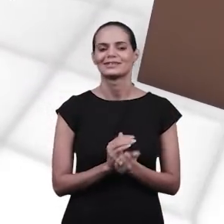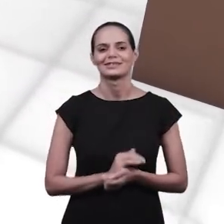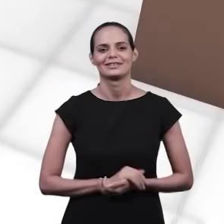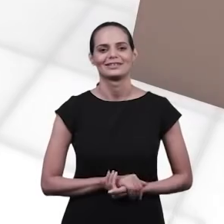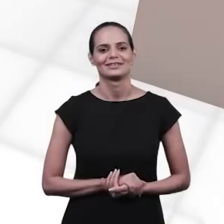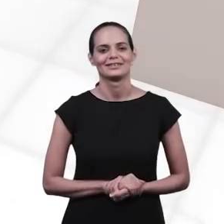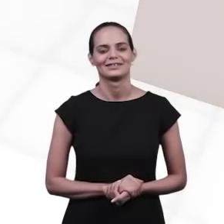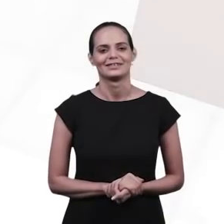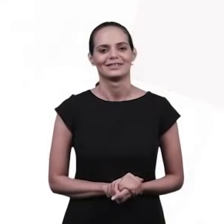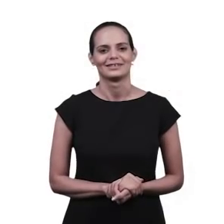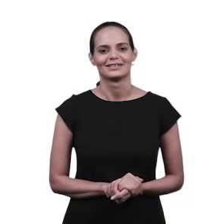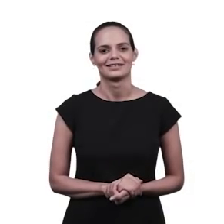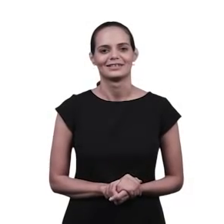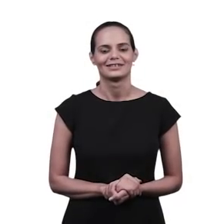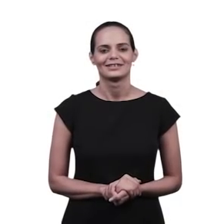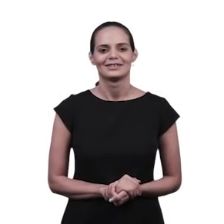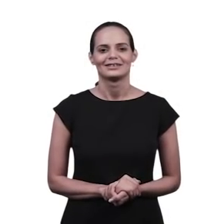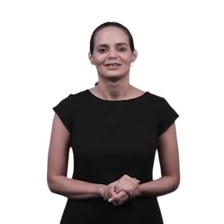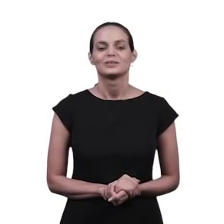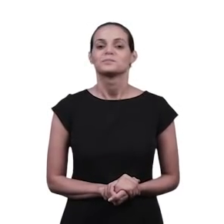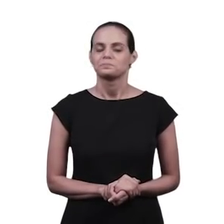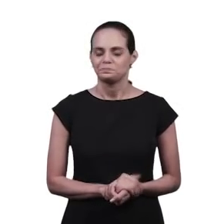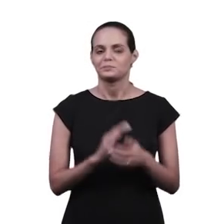Rei, viva o Rei, viva o Rei Jesus, viva o Rei Jesus.